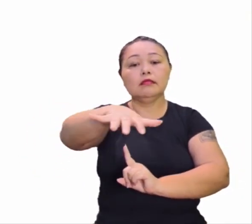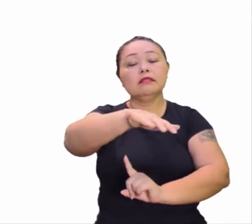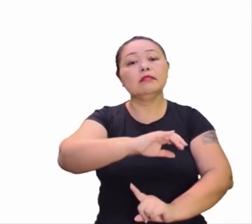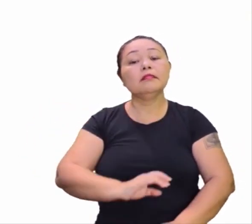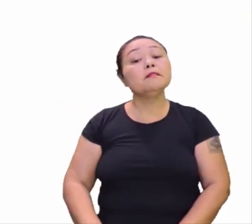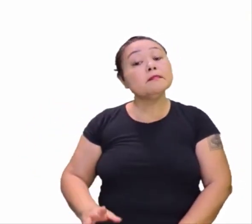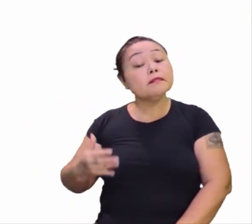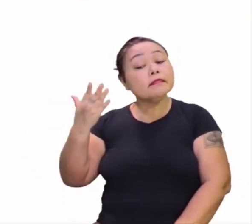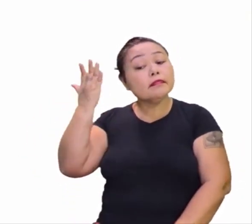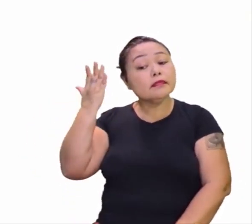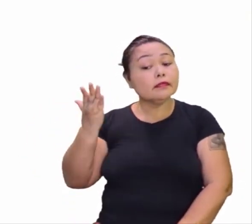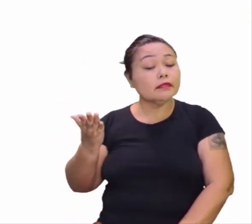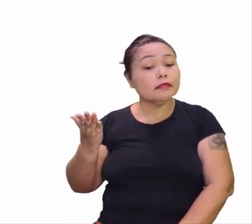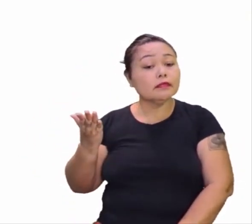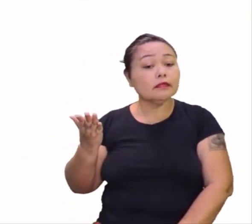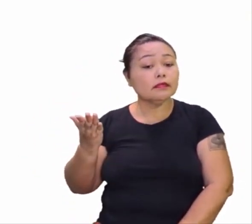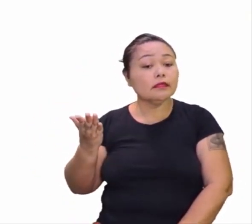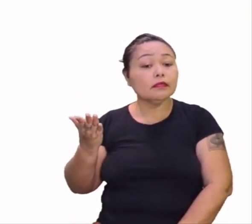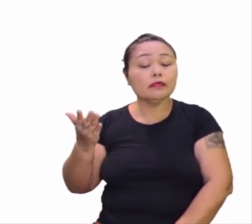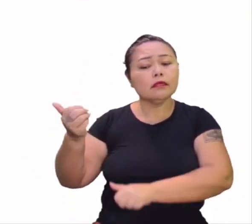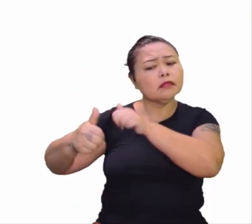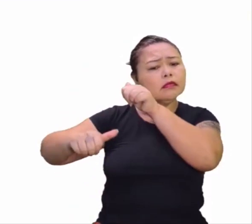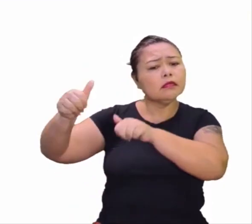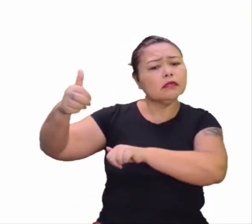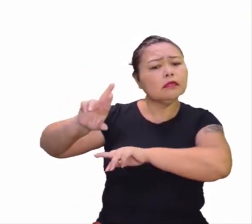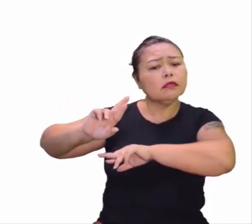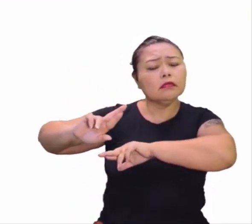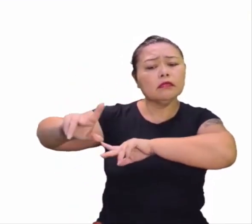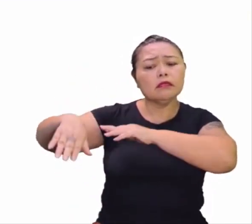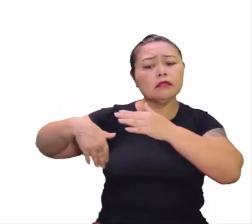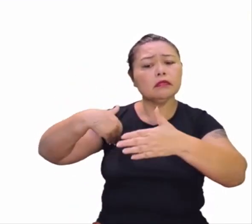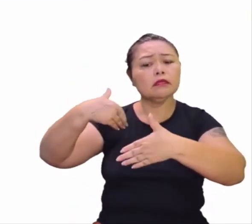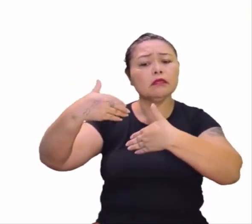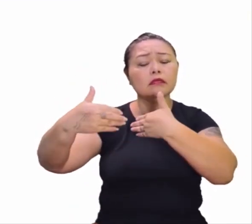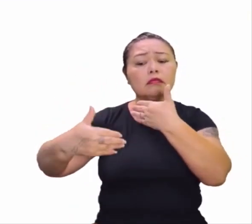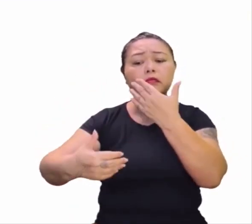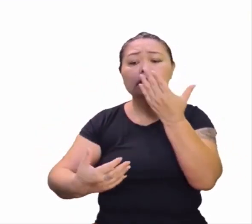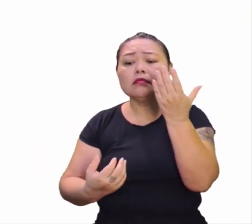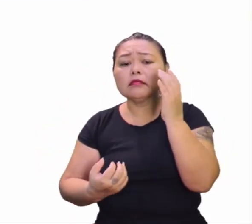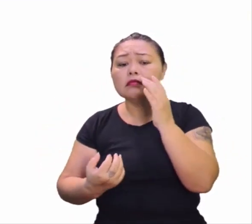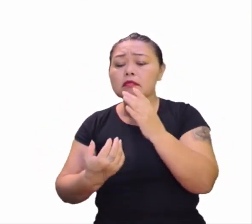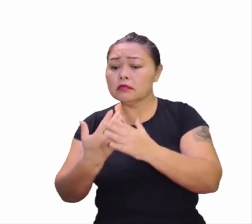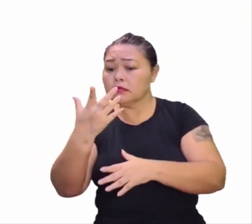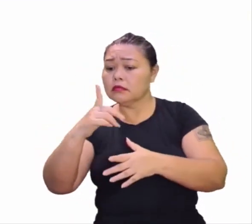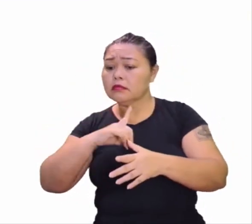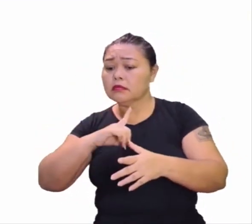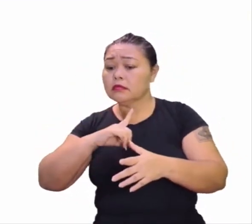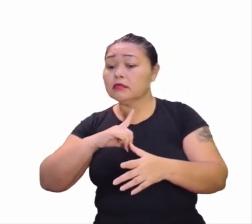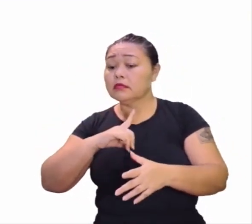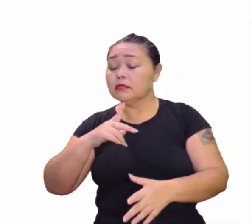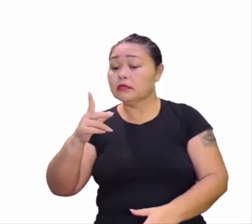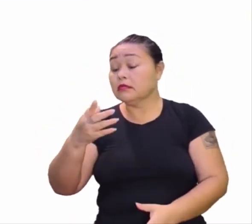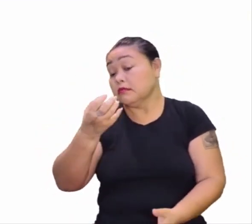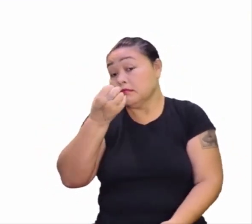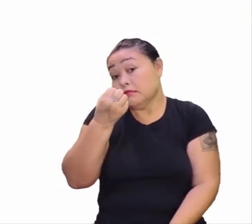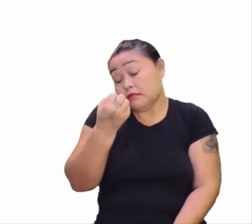socioespaciais. Olha só, Rogério, analisar diferentes processos de produção.